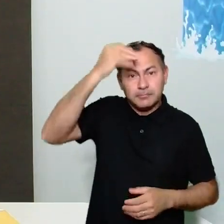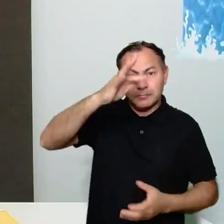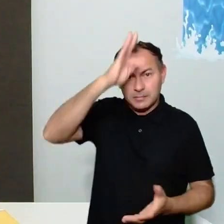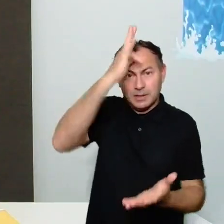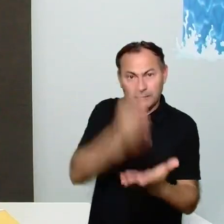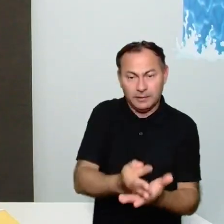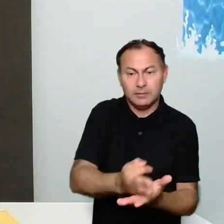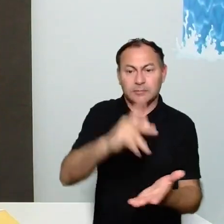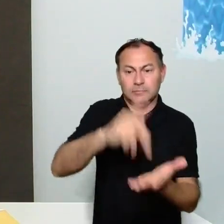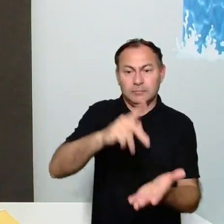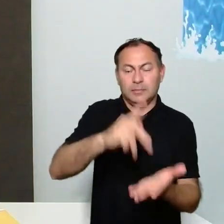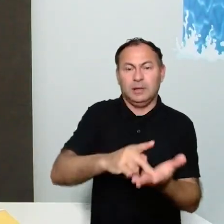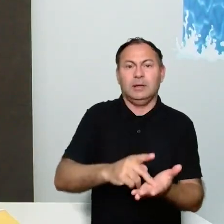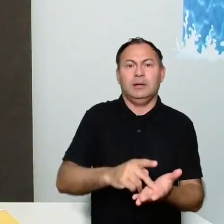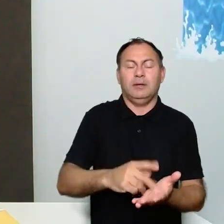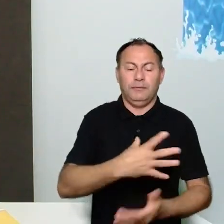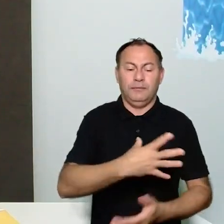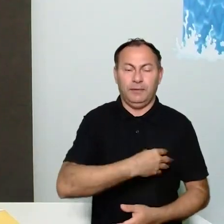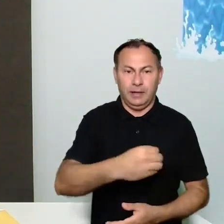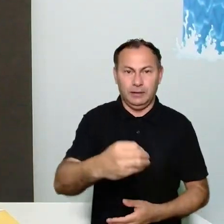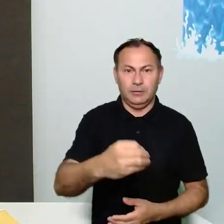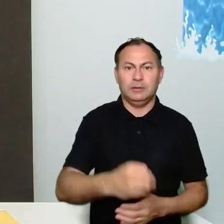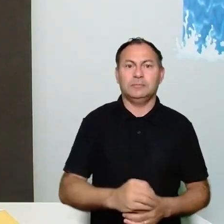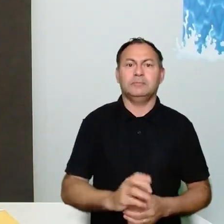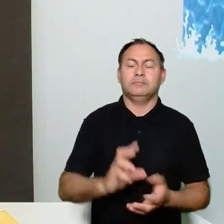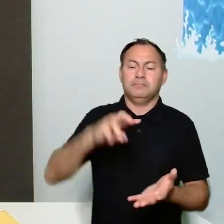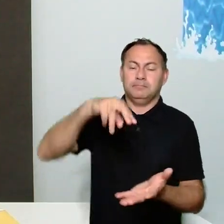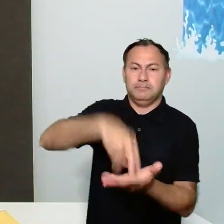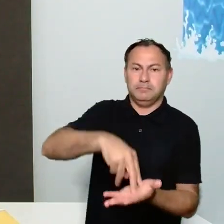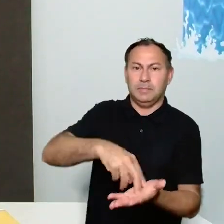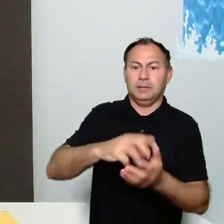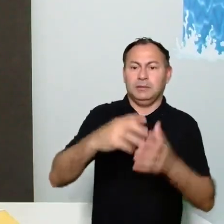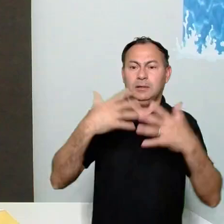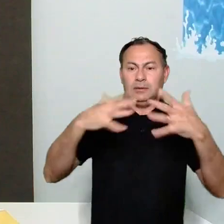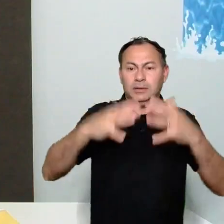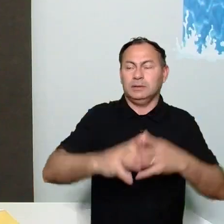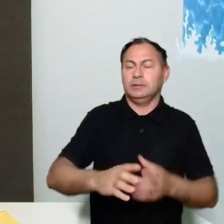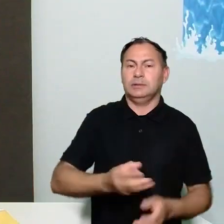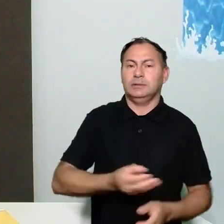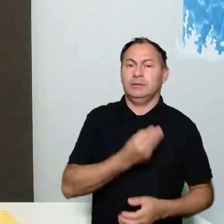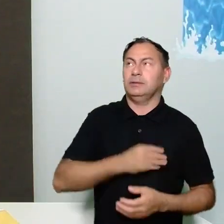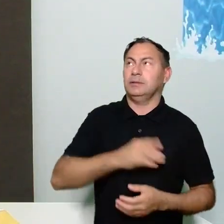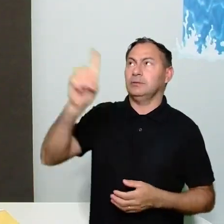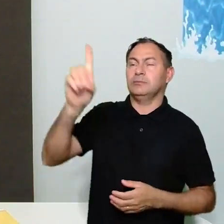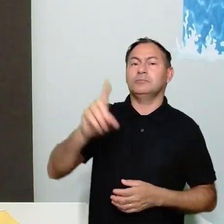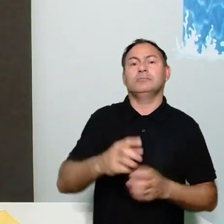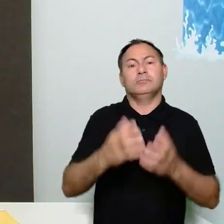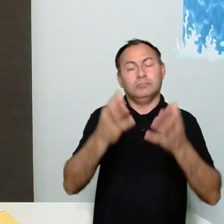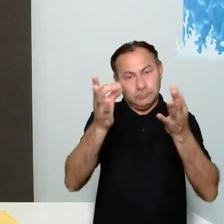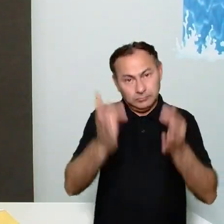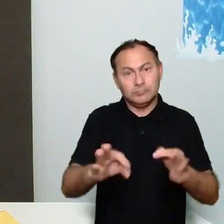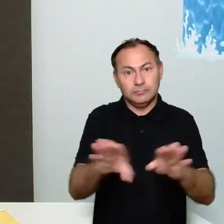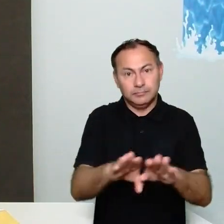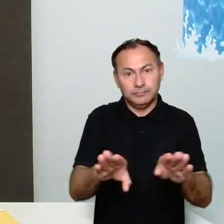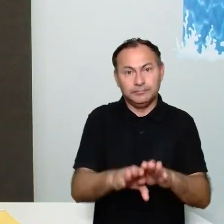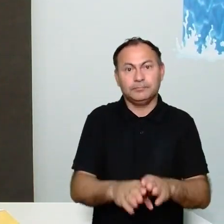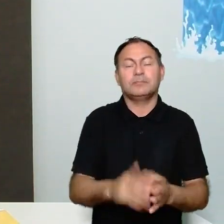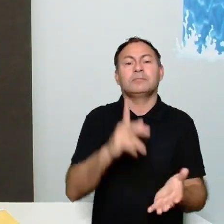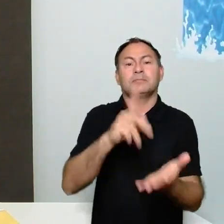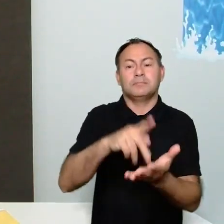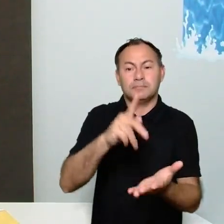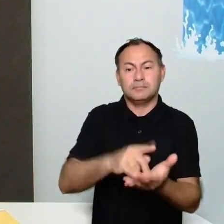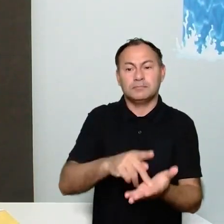fé, verdadeiramente filhos e participantes da natureza divina, e por conseguinte,